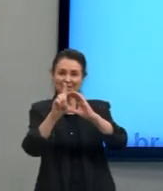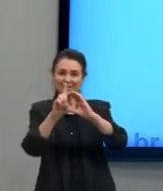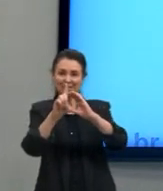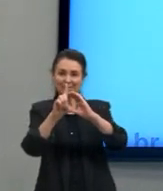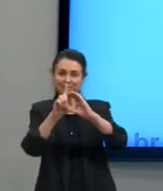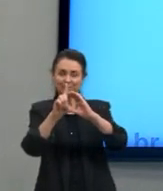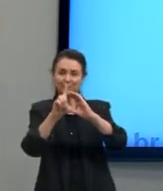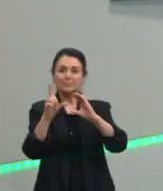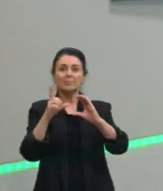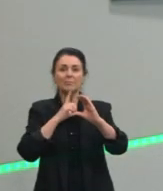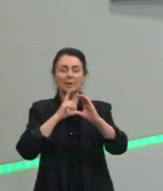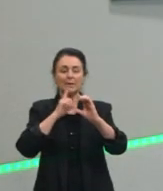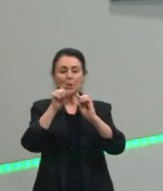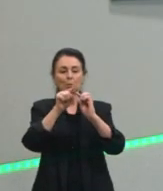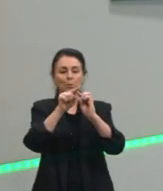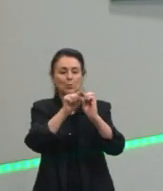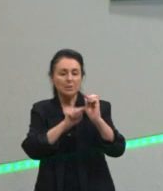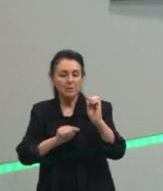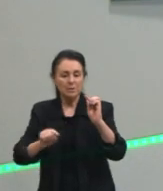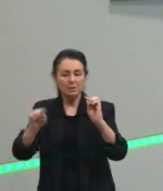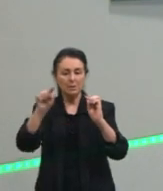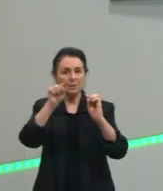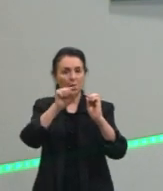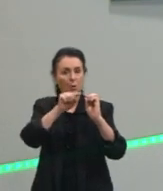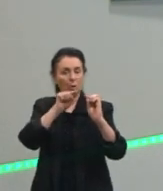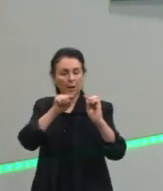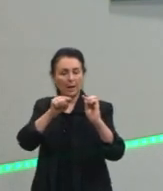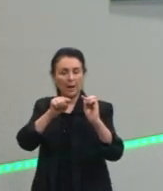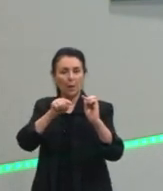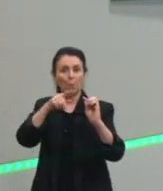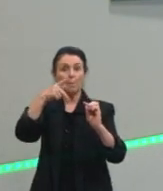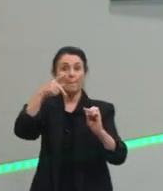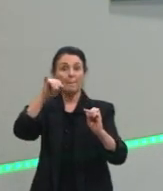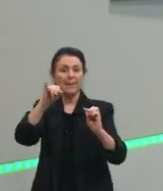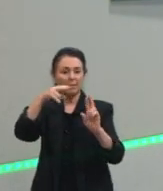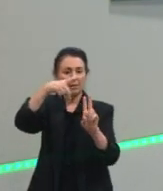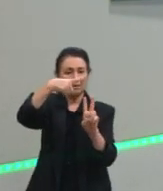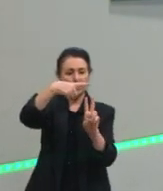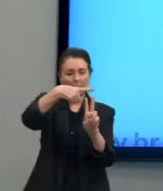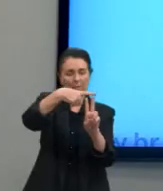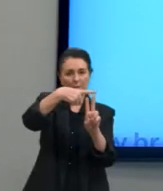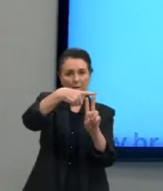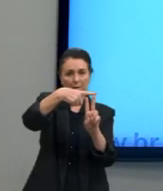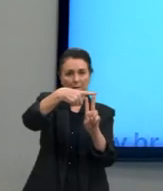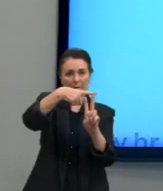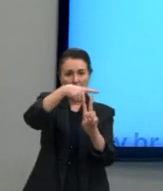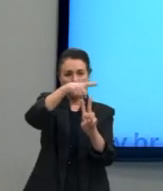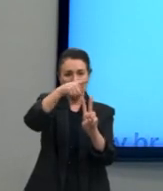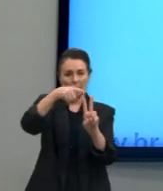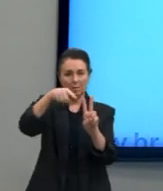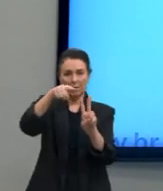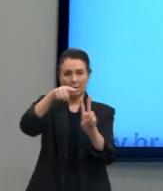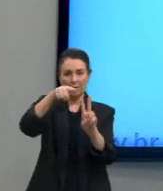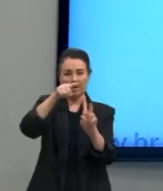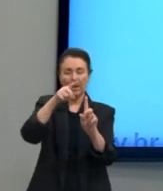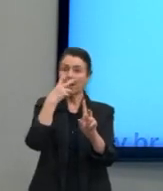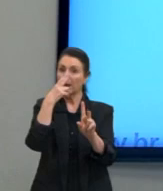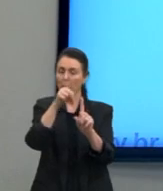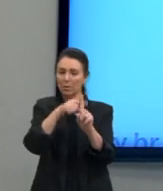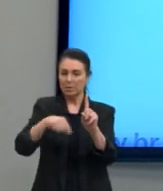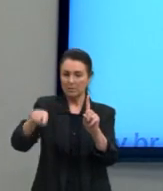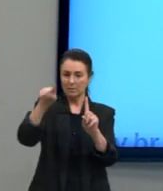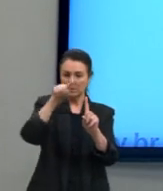do Círculo né onde a gente pode dizer que pi é igual a circunferência